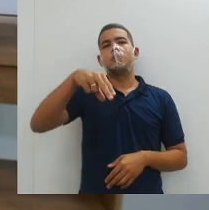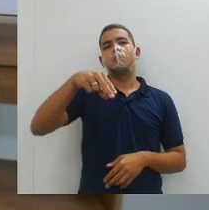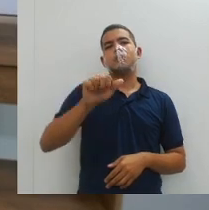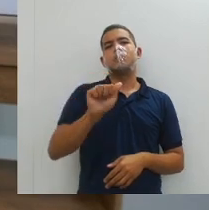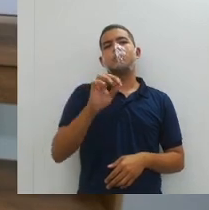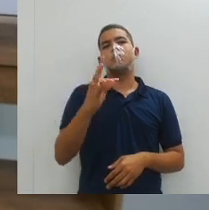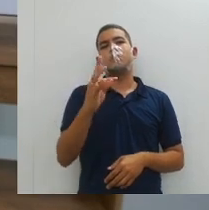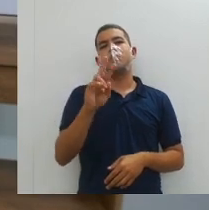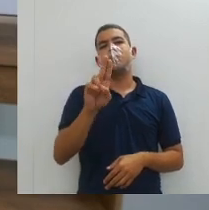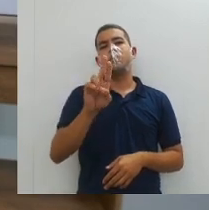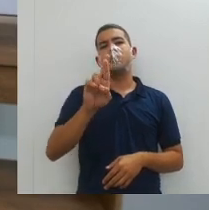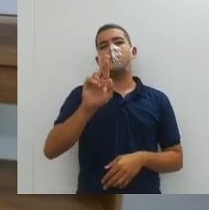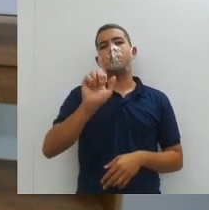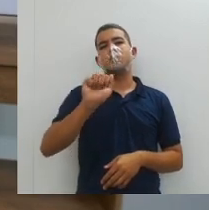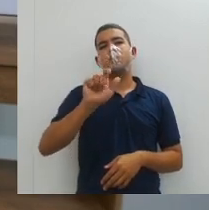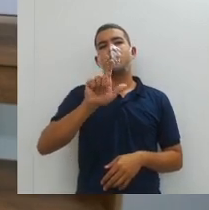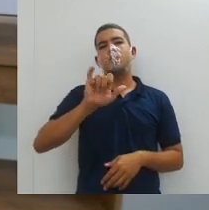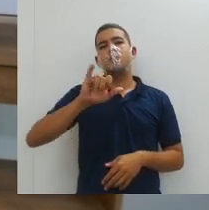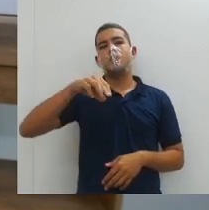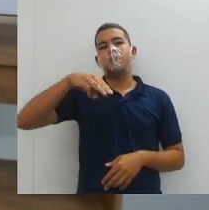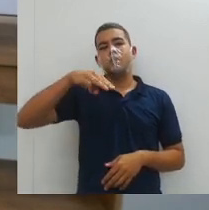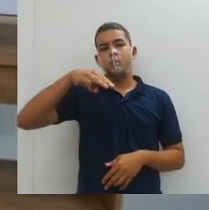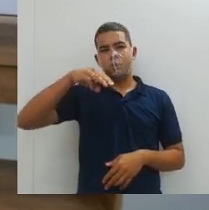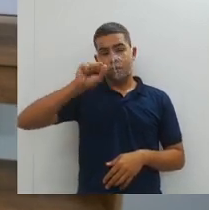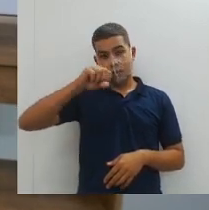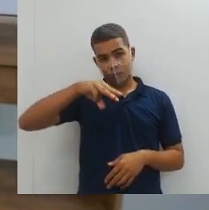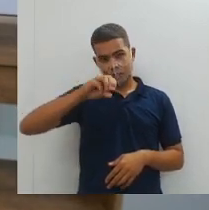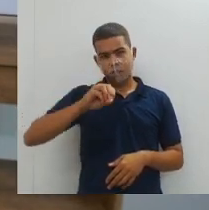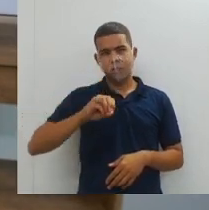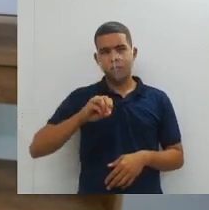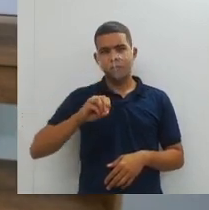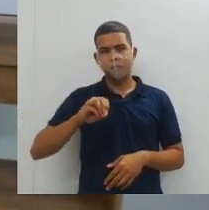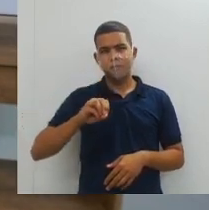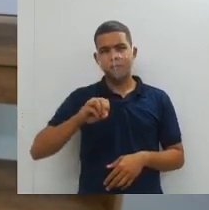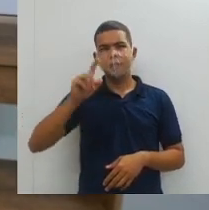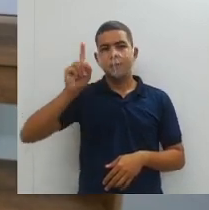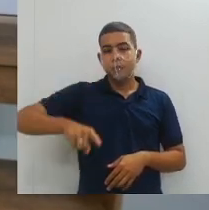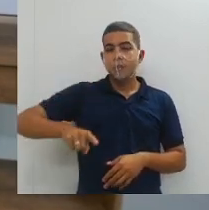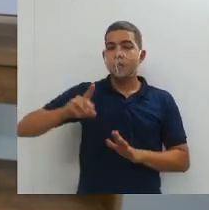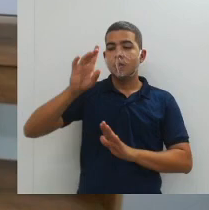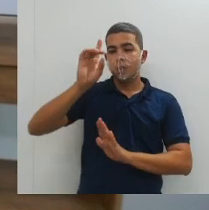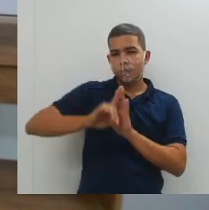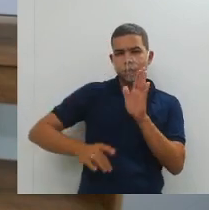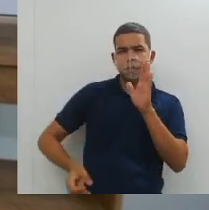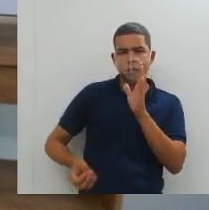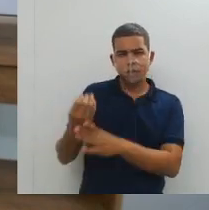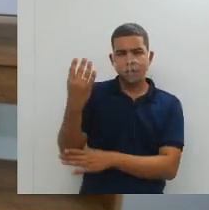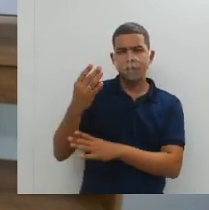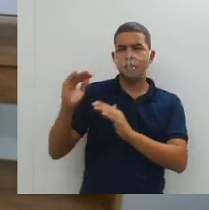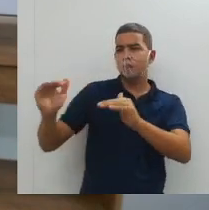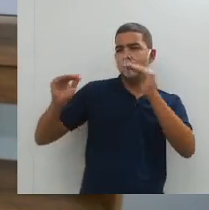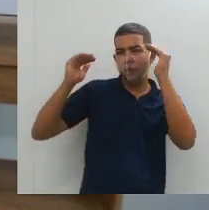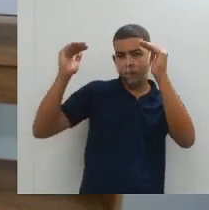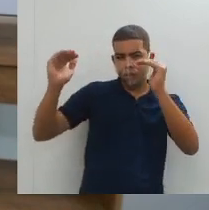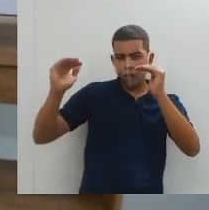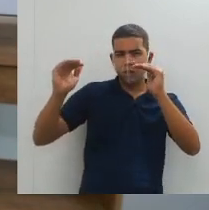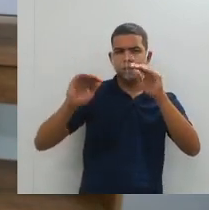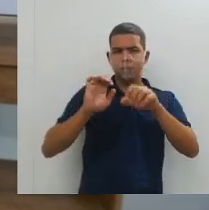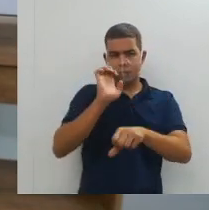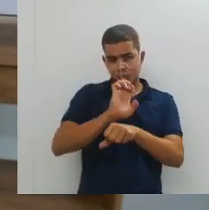justnaturalismo. Num período em que o direito criado pelo soberano, o direito positivo, o direito estabelecido pelo